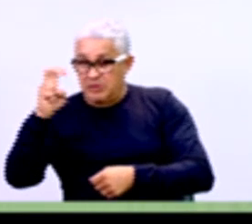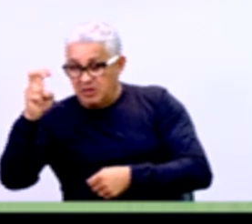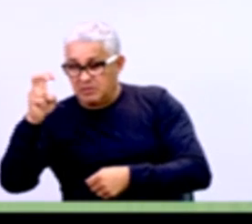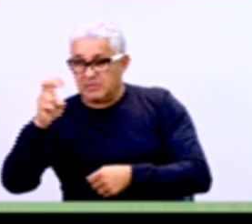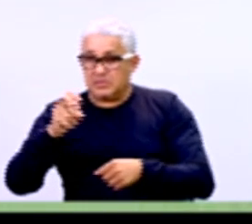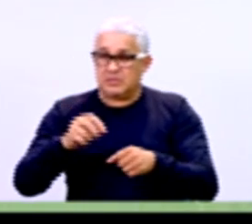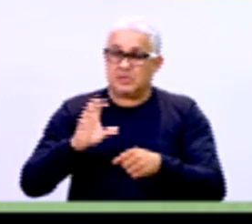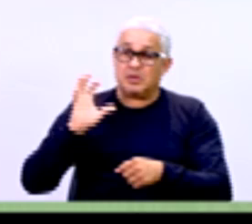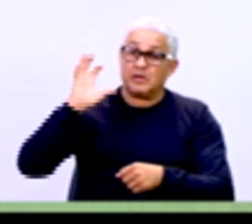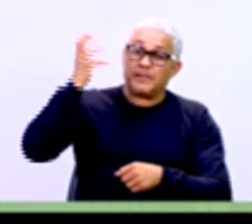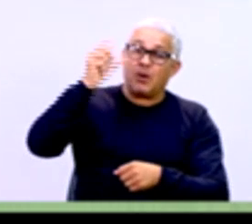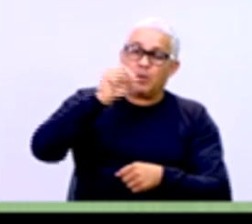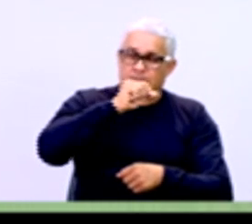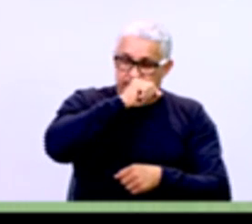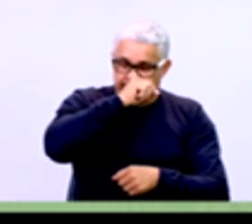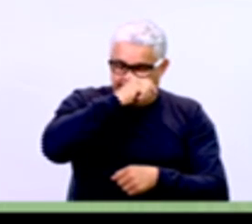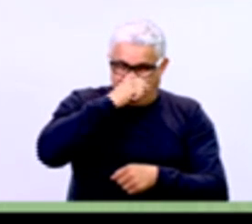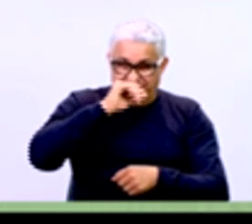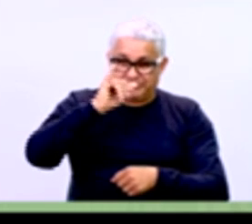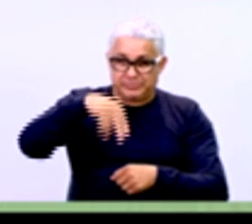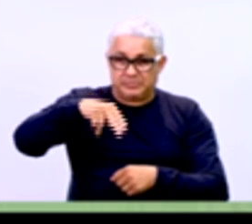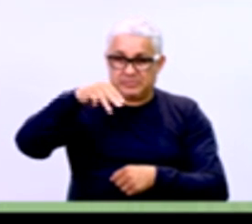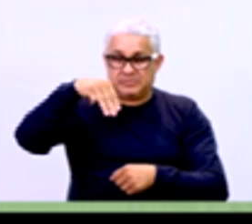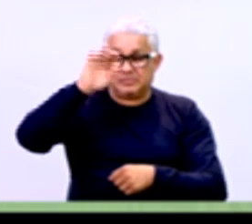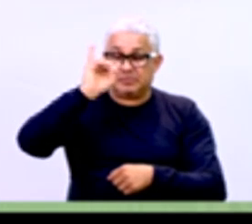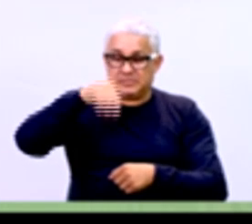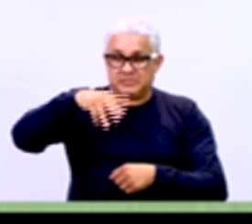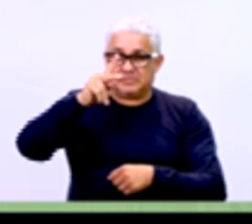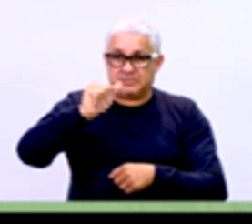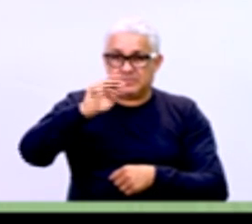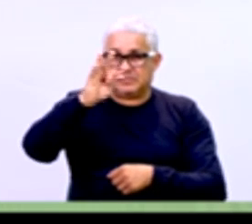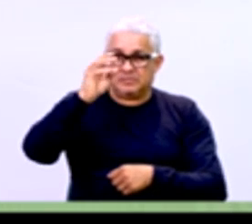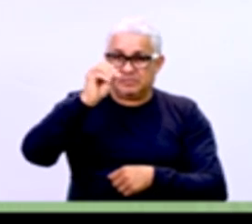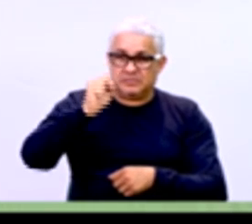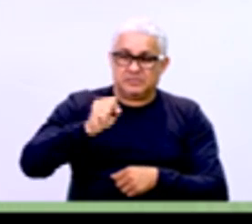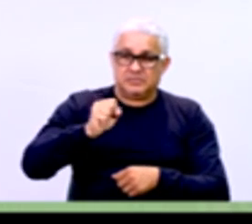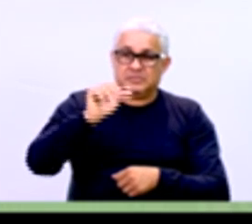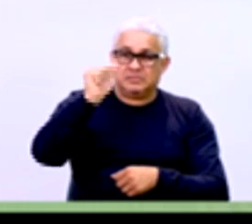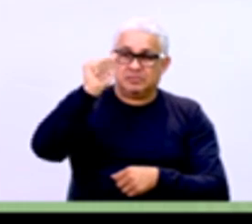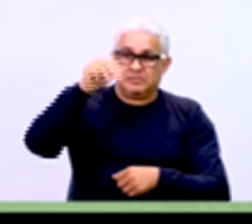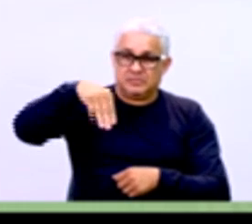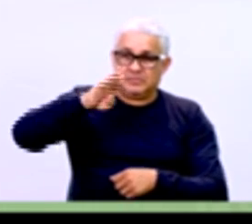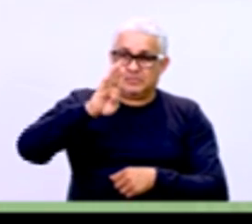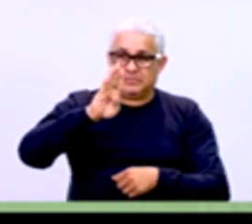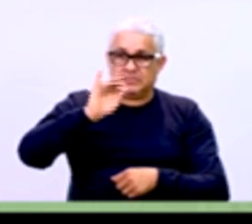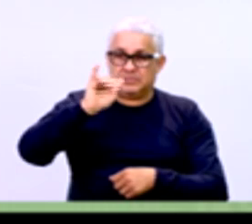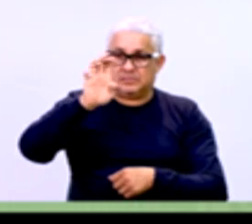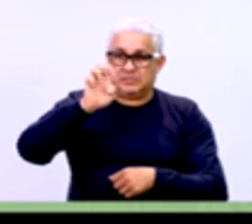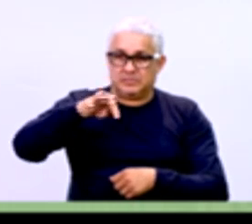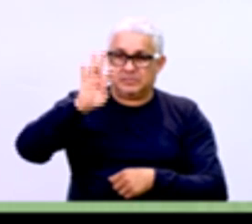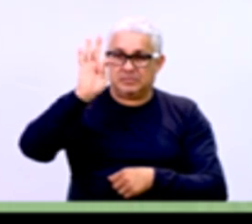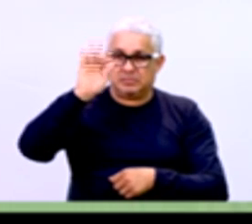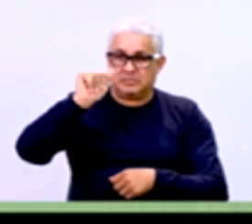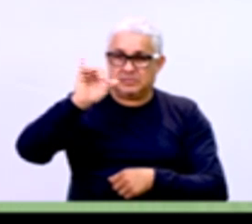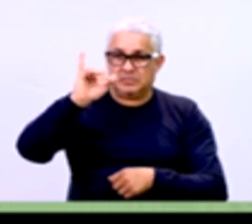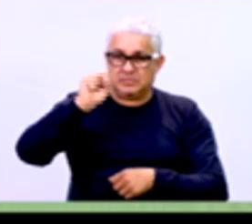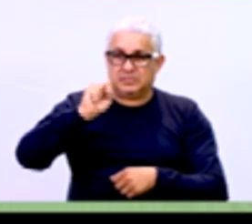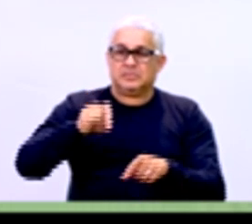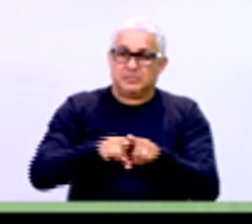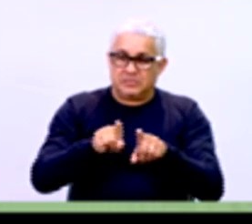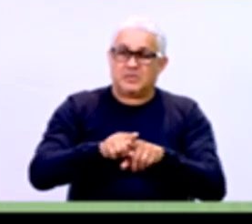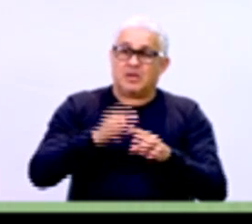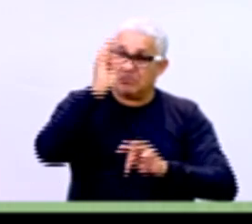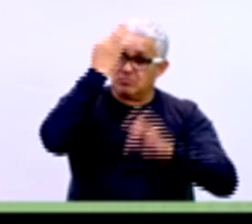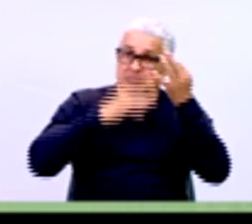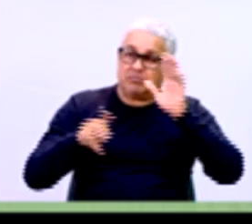resolver impactos ambientais, para resolver questões dos impactos ambientais e a tecnologia da informação.